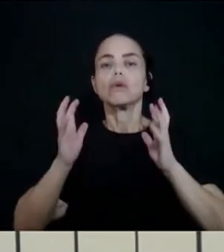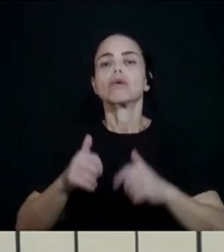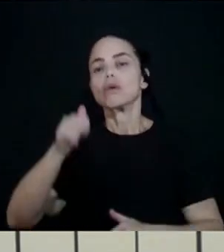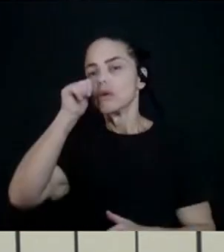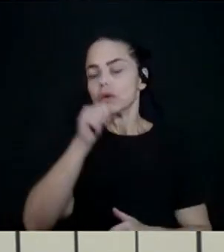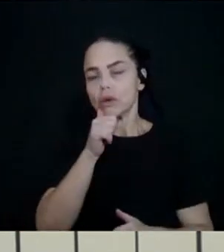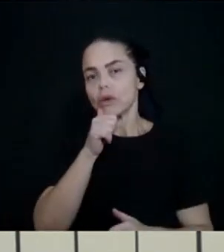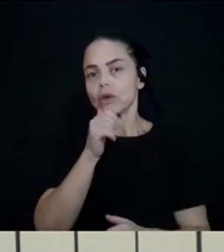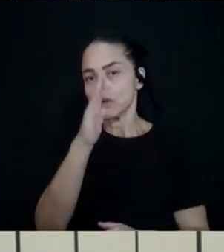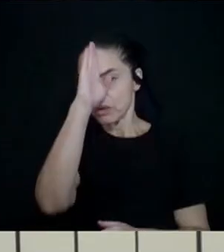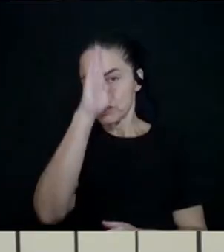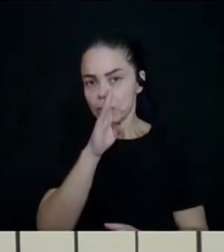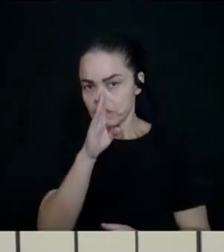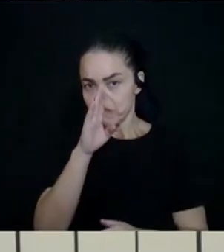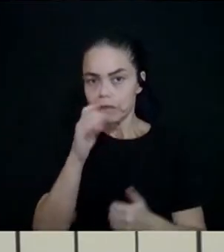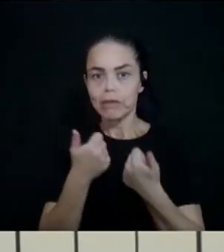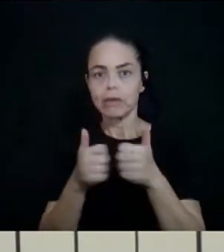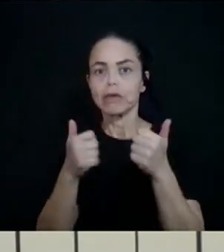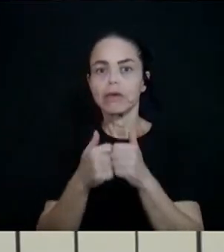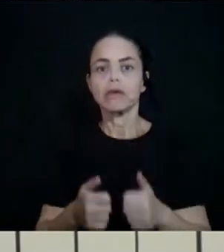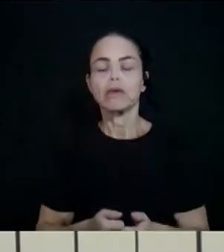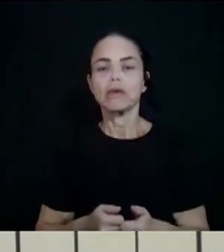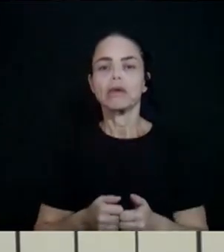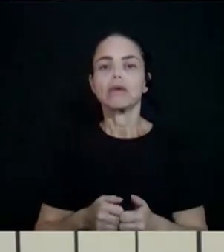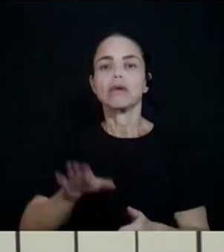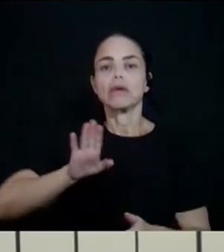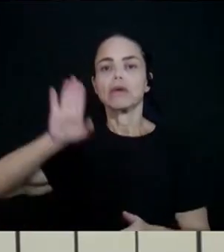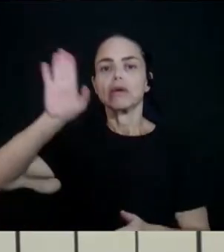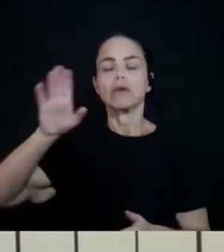gratuidade no transporte para candidatos do Enem.